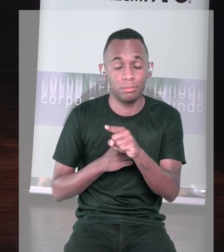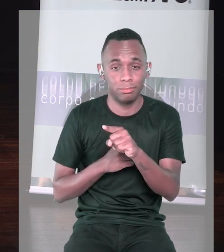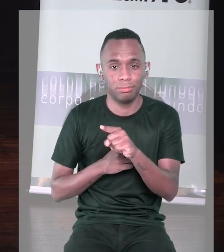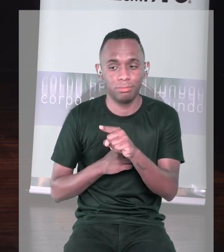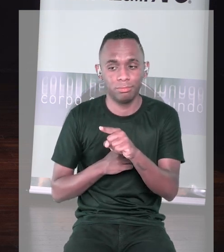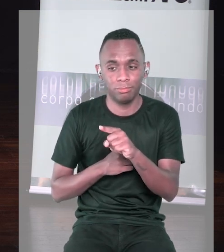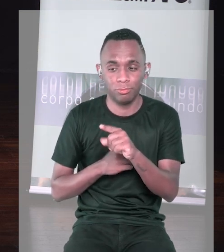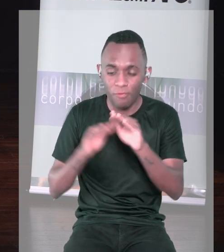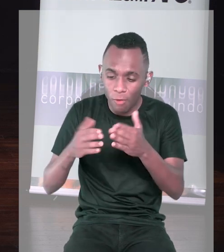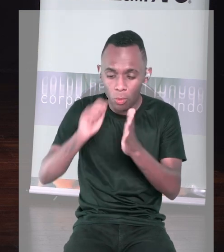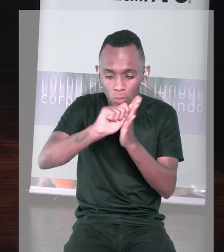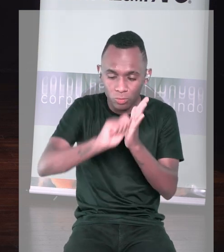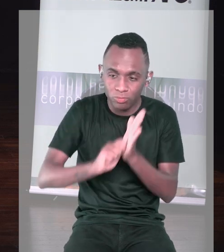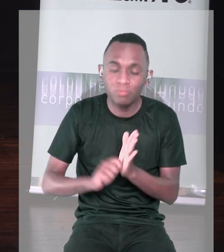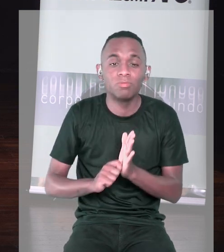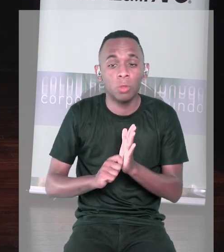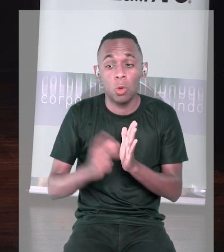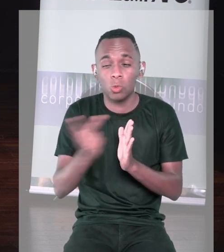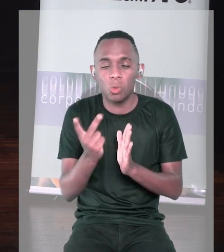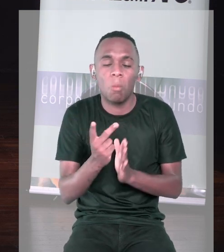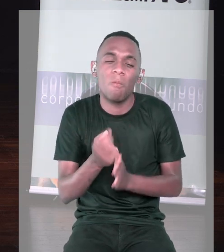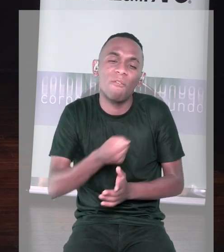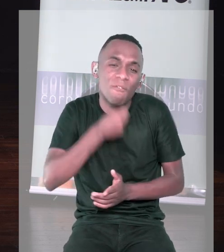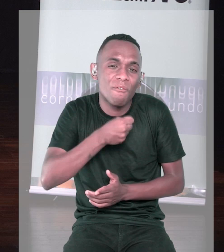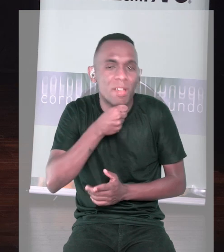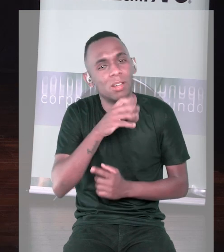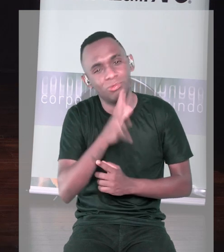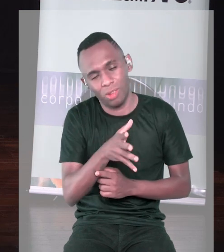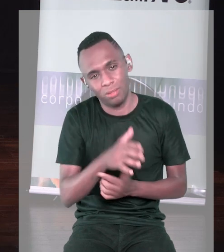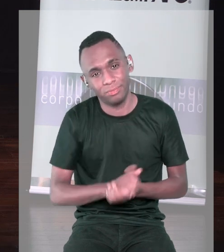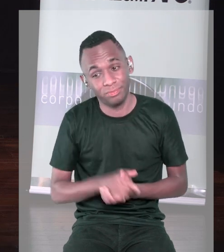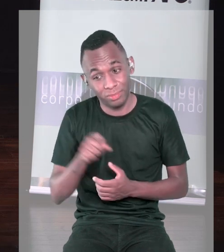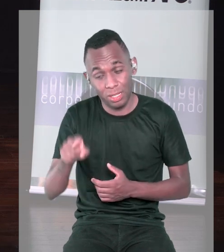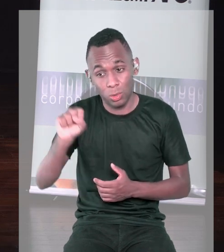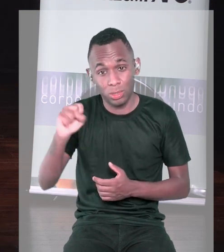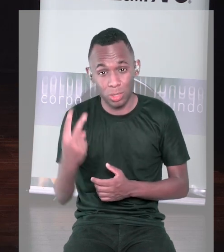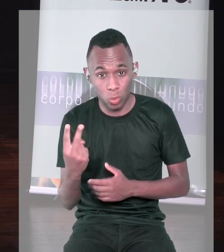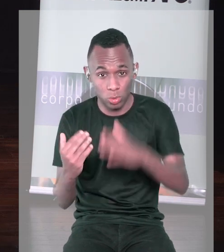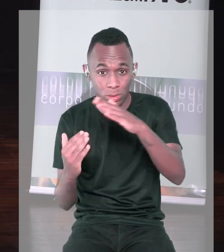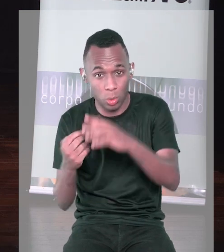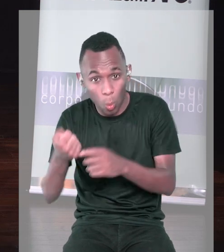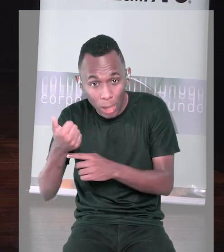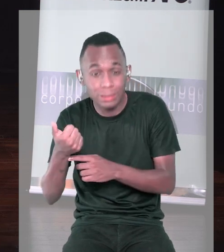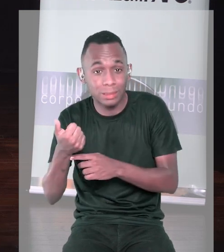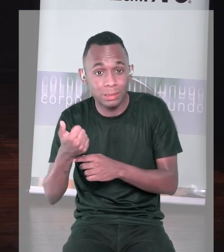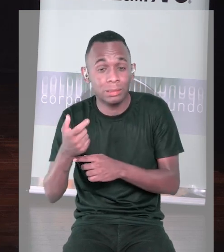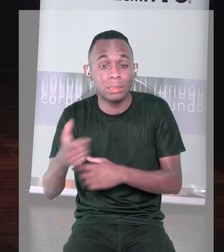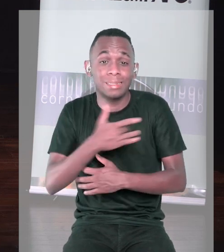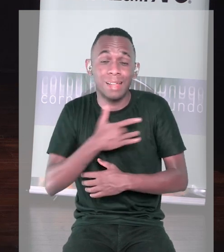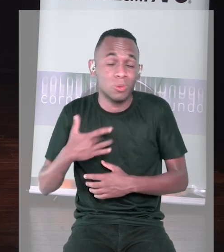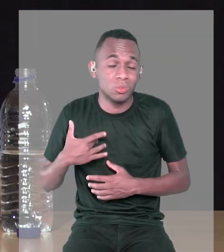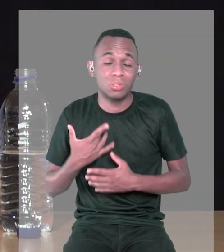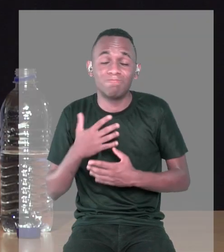É para ela que André escreve. Estão ambos velhos. Ela fará 82 anos e, ao